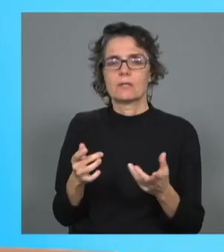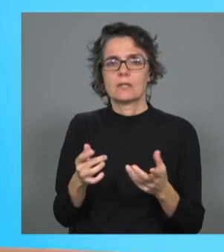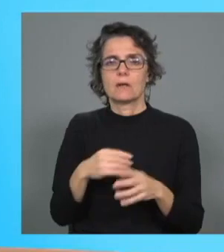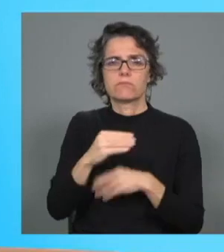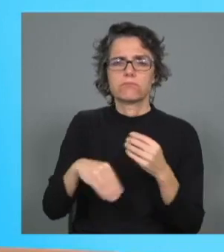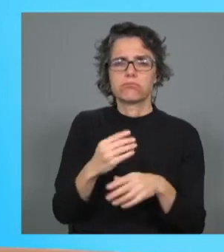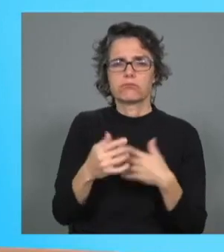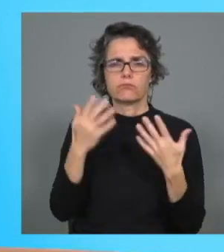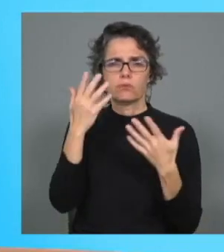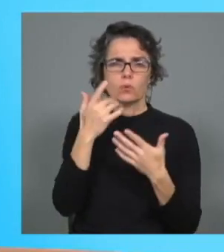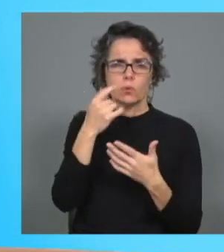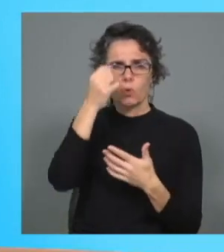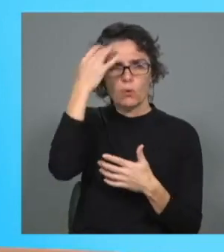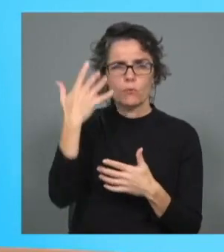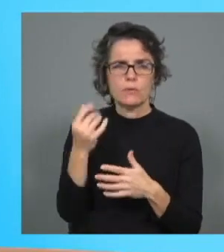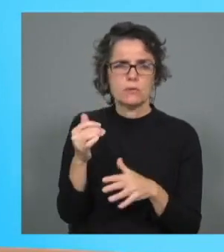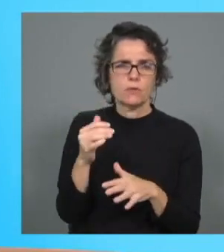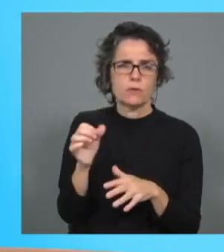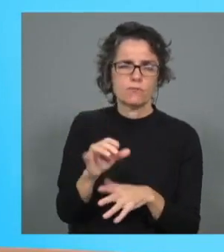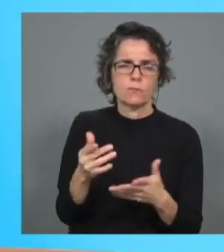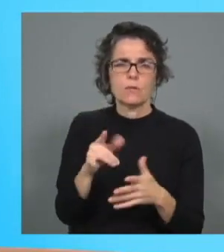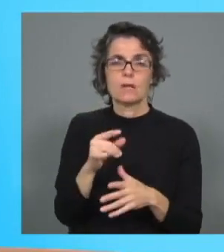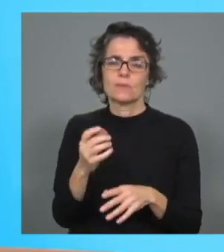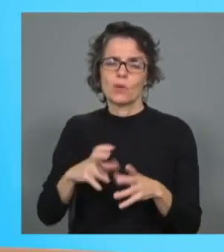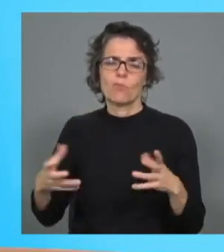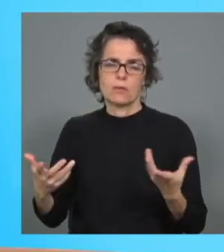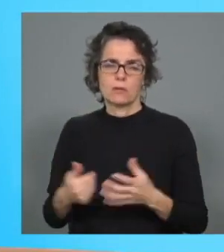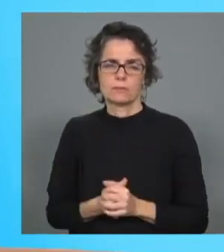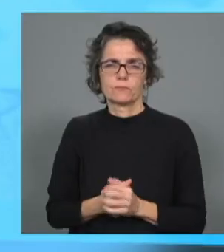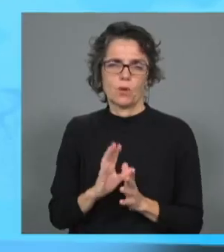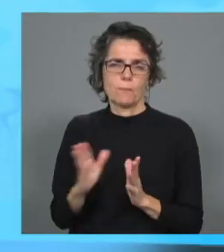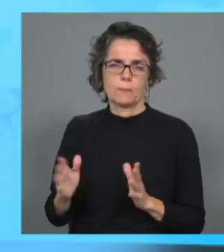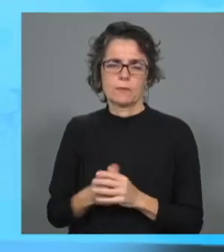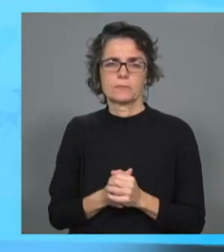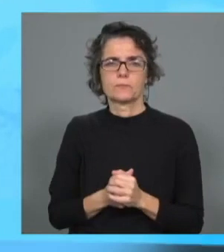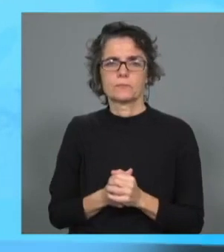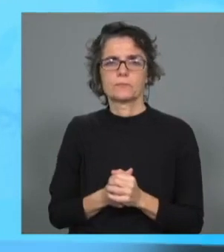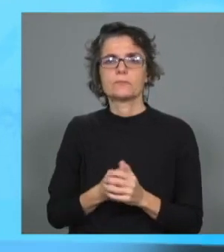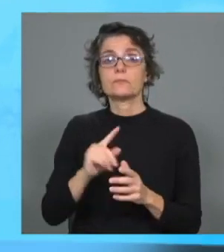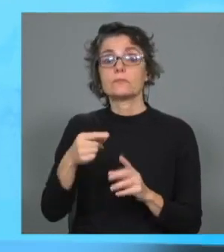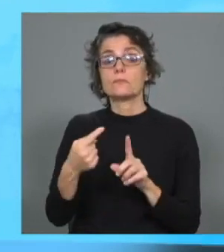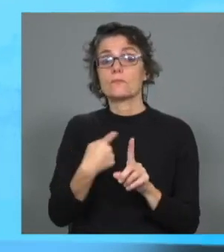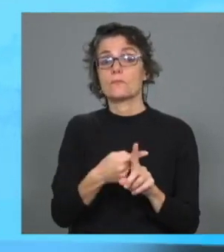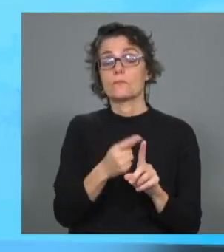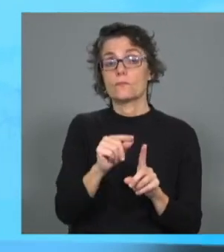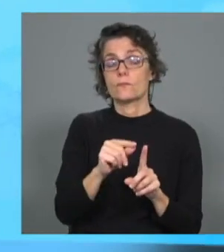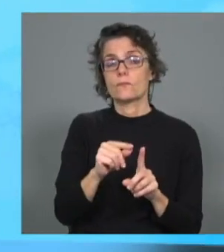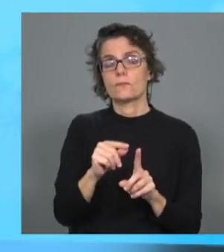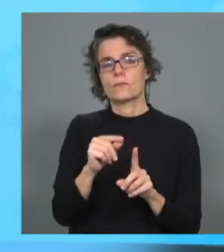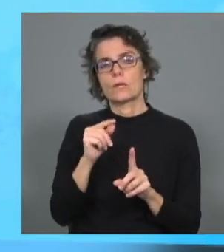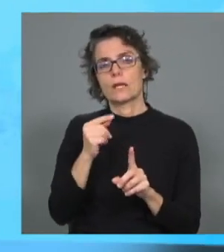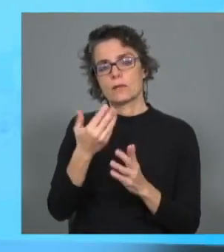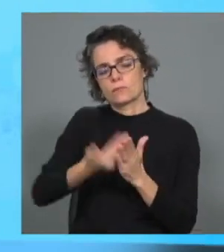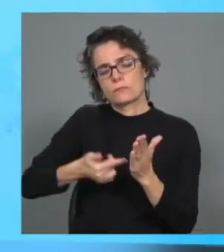portanto, é algo complicado de acontecer. Depois, um aspecto positivo também é esse reconhecimento que é necessário proteger, conservar